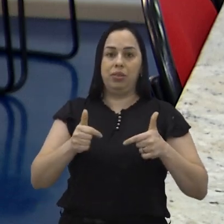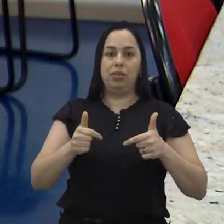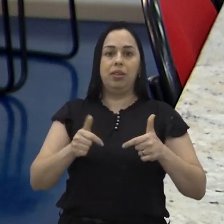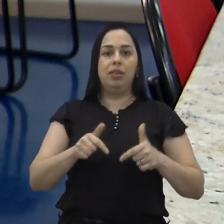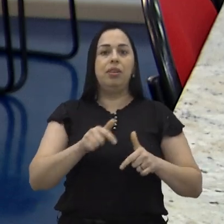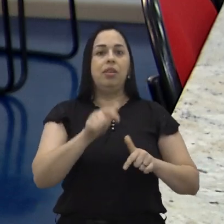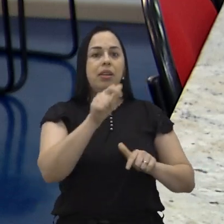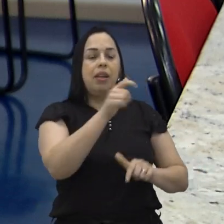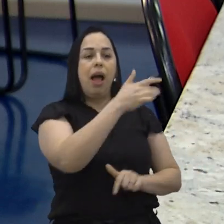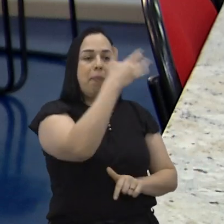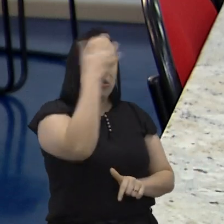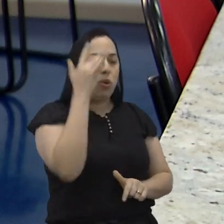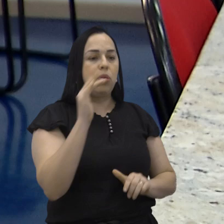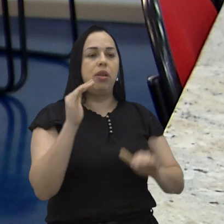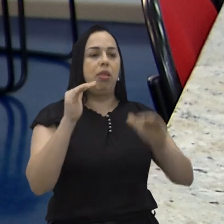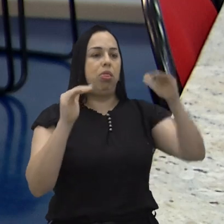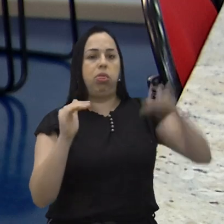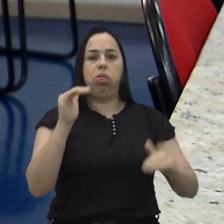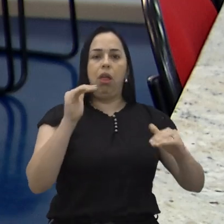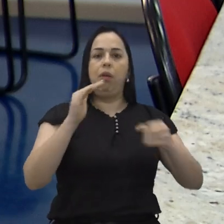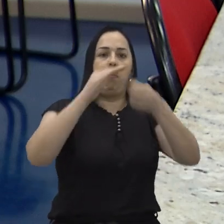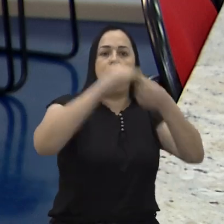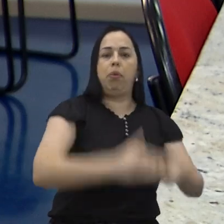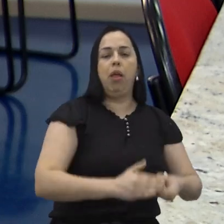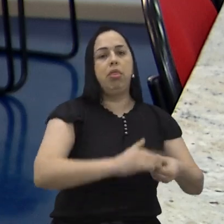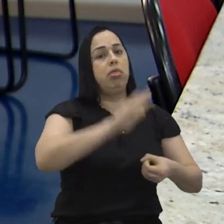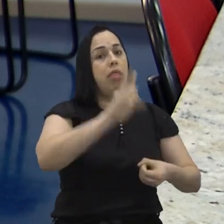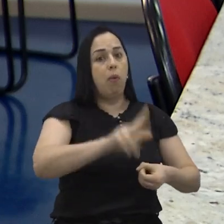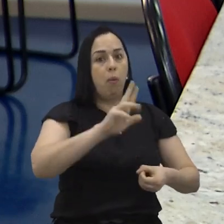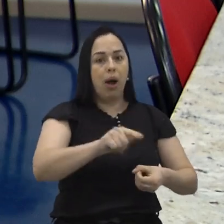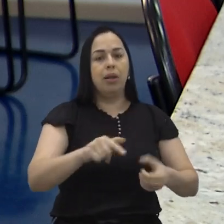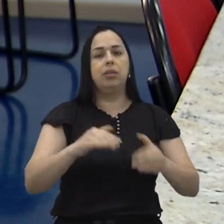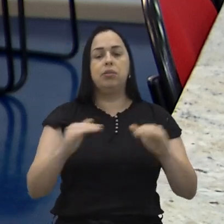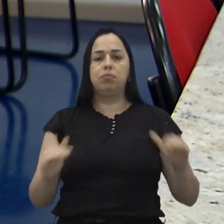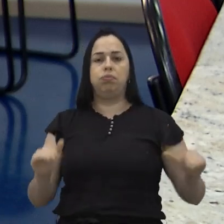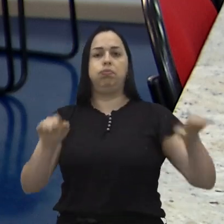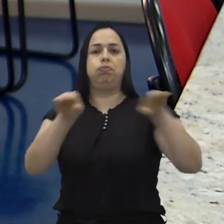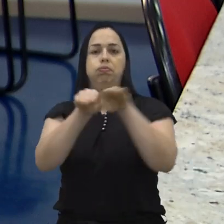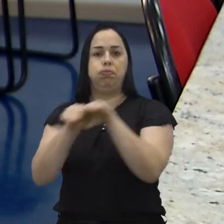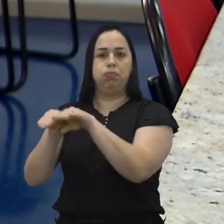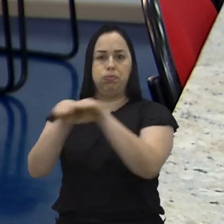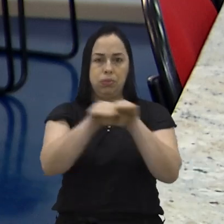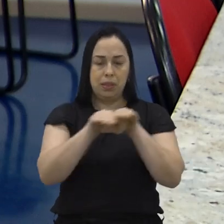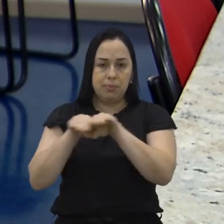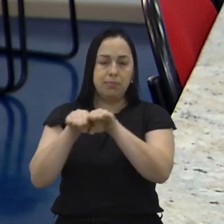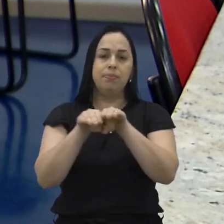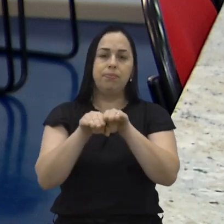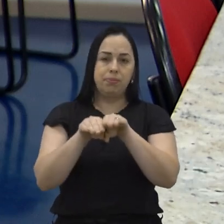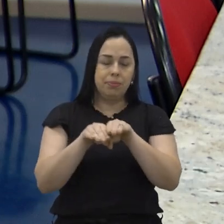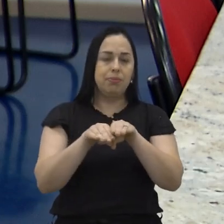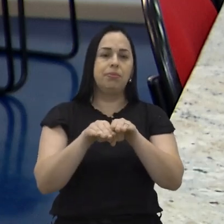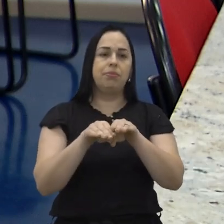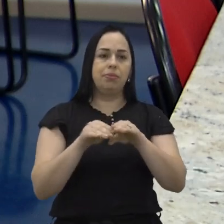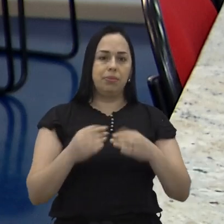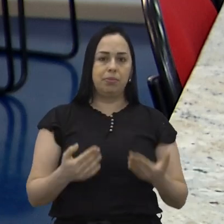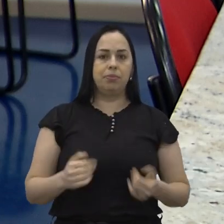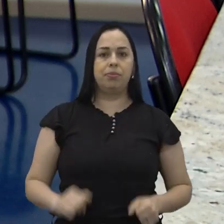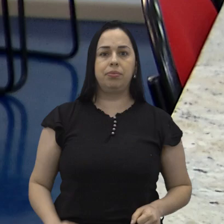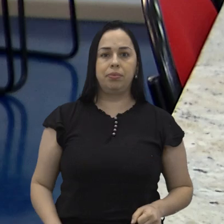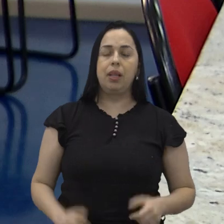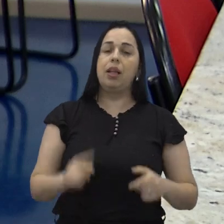diz que a pessoa com deficiência é menos, ou aquela que reduz a pessoa com deficiência